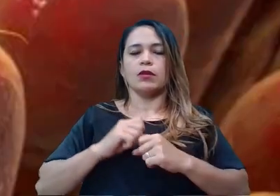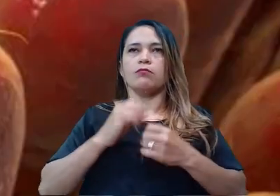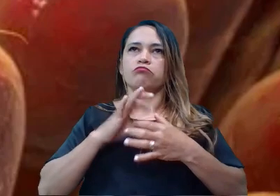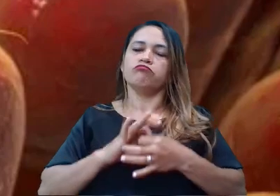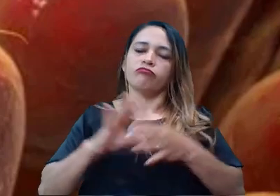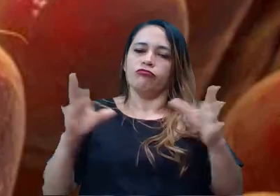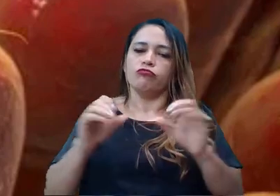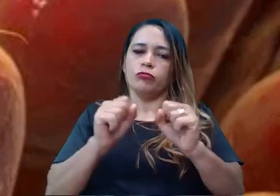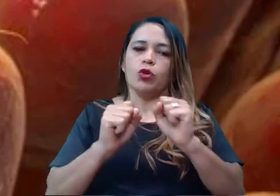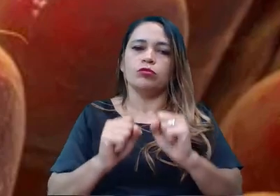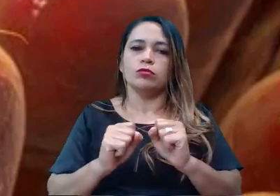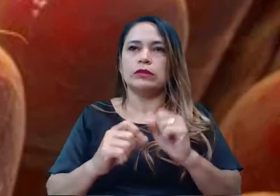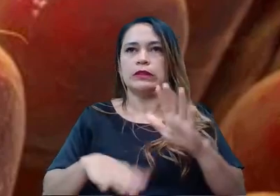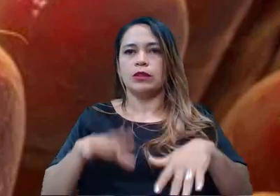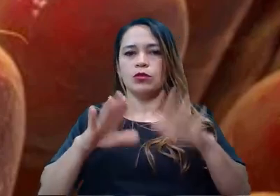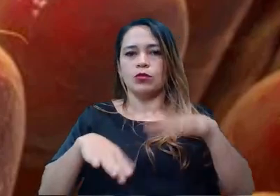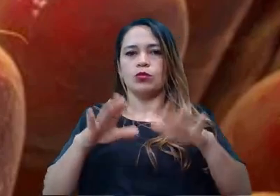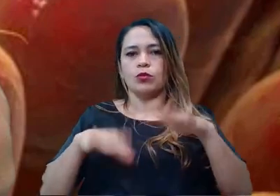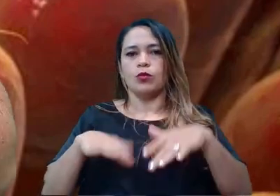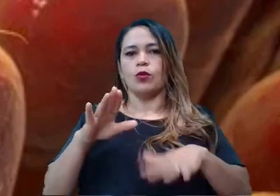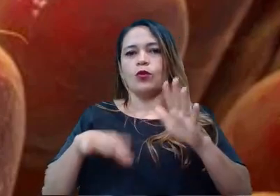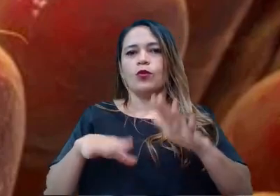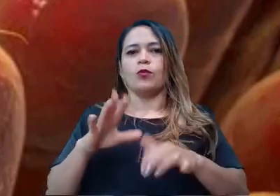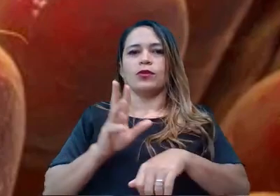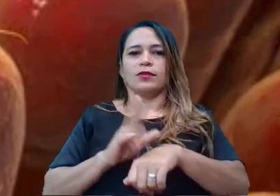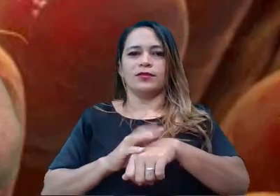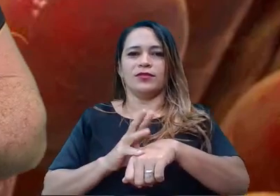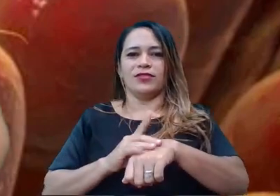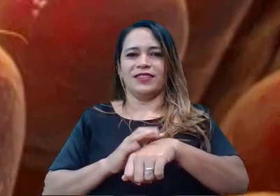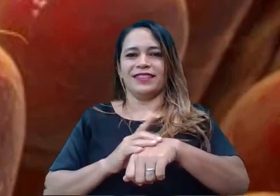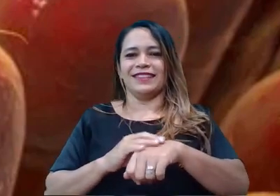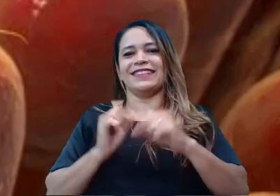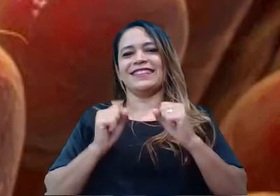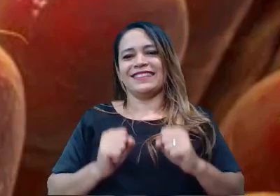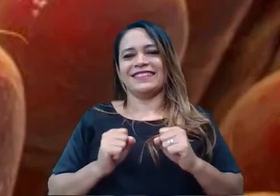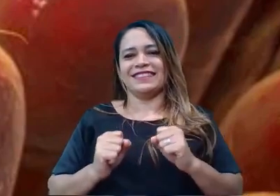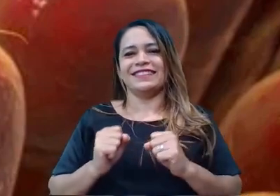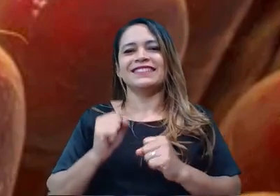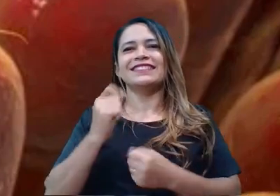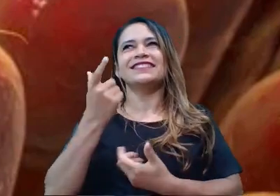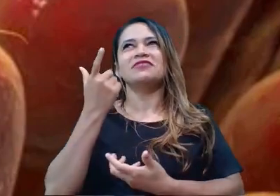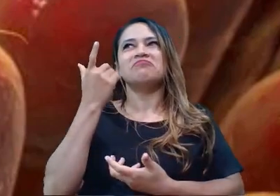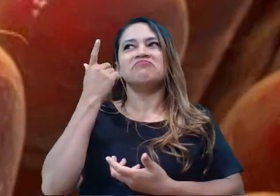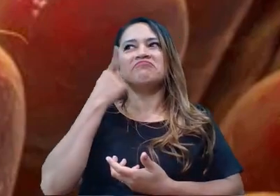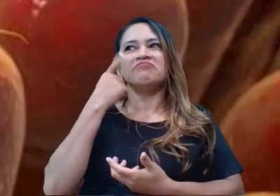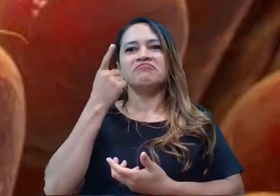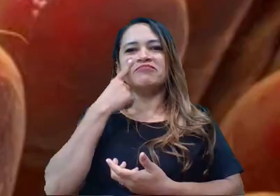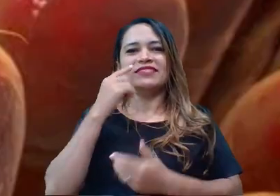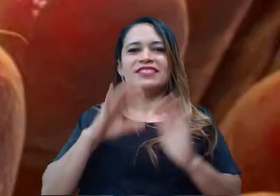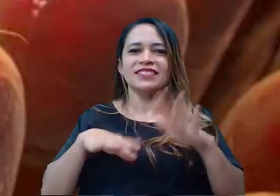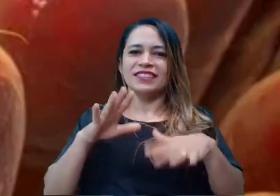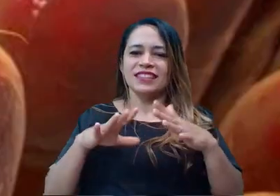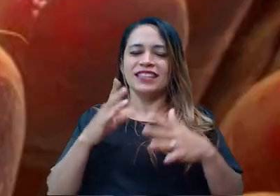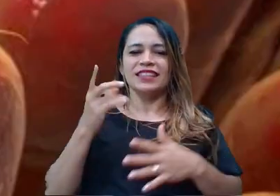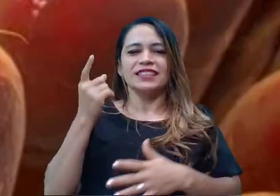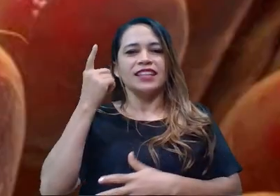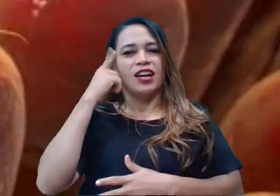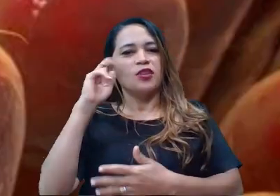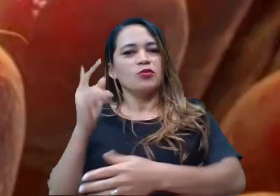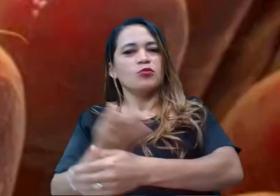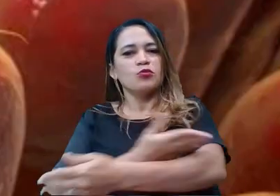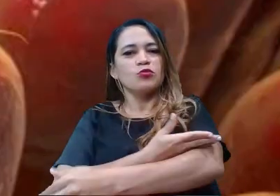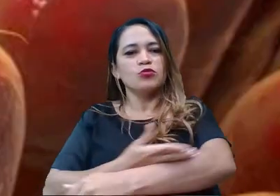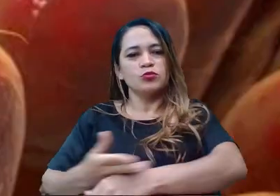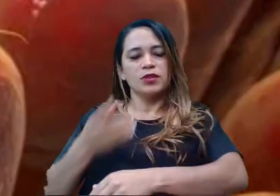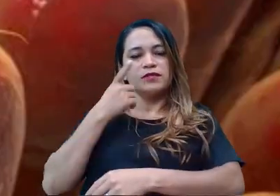para. Existem algumas doenças que os sintomas eles são tranquilos da gente ver. Não é nada que afeta muito aquilo que a gente está acostumado no